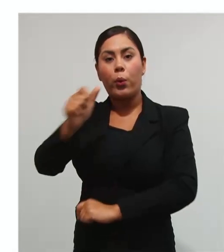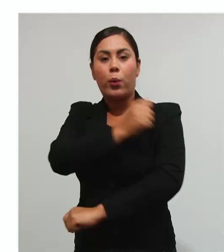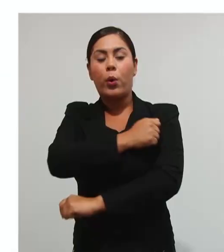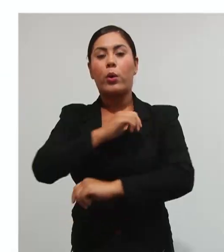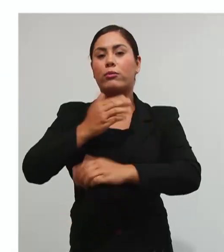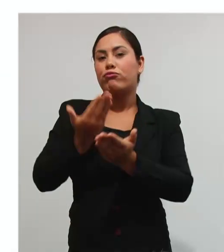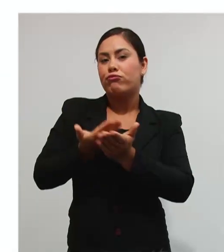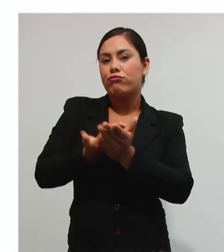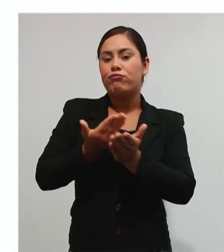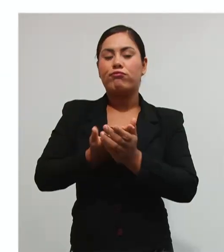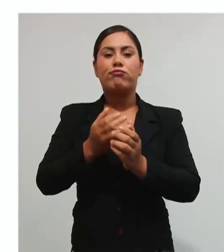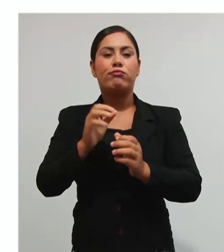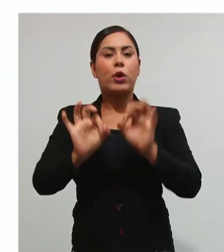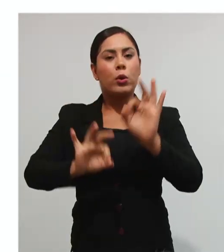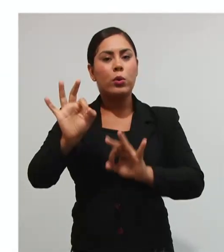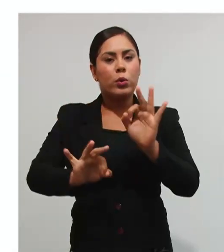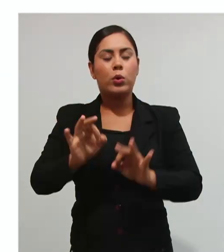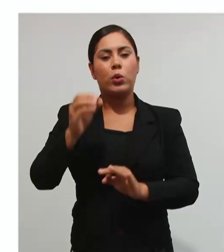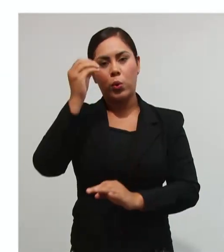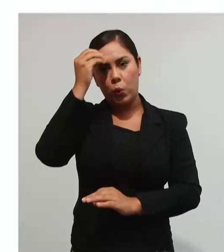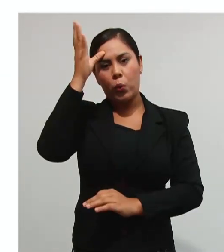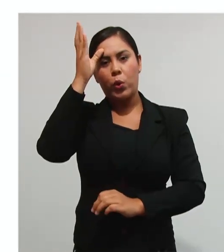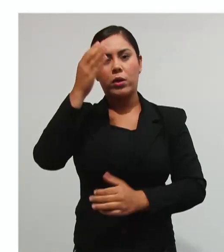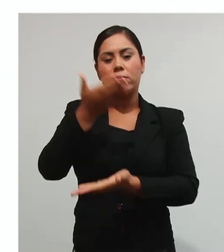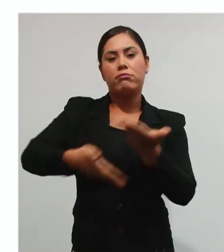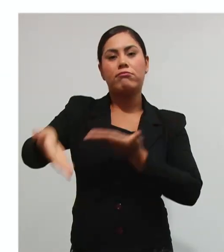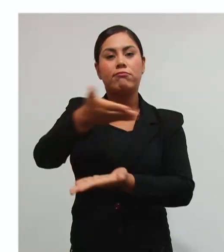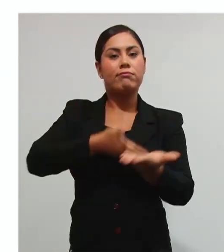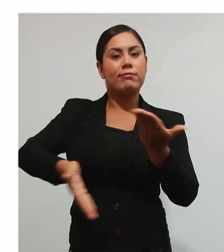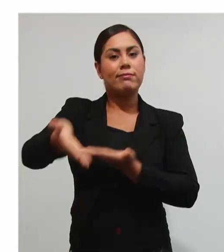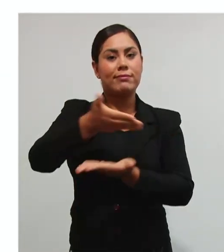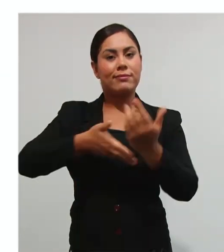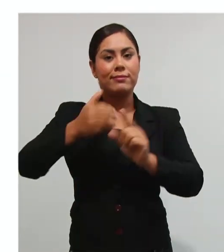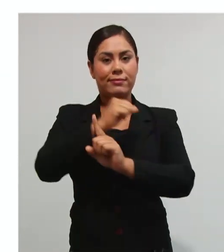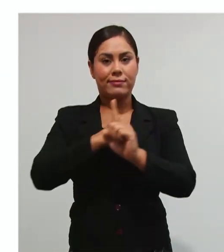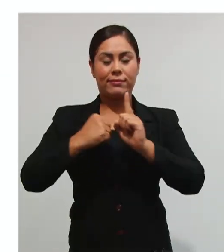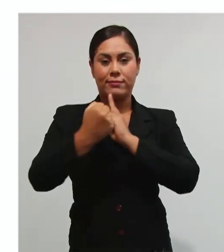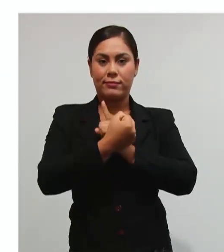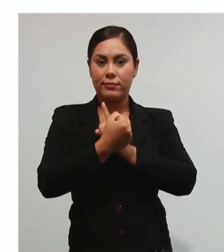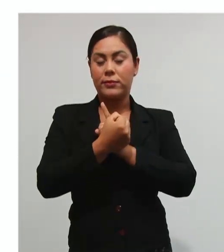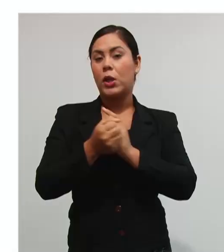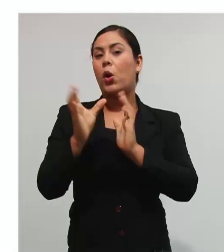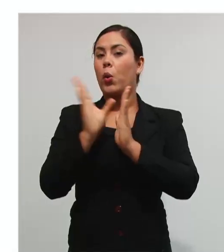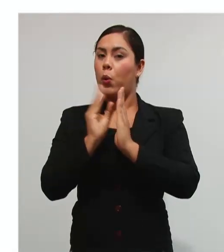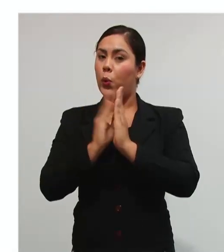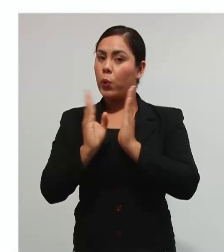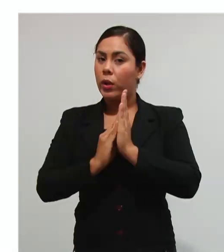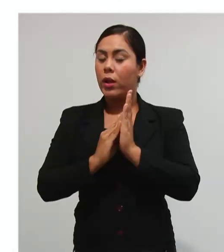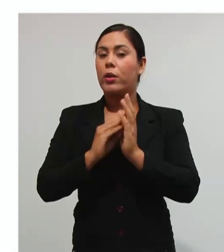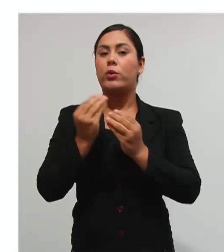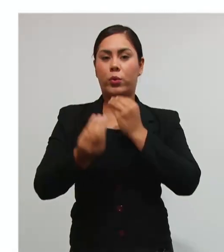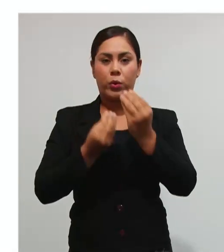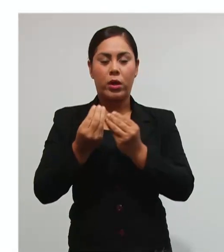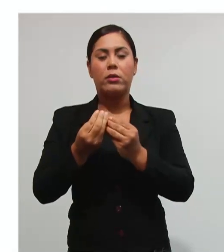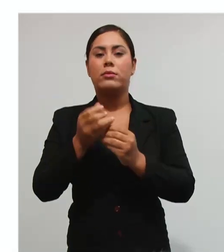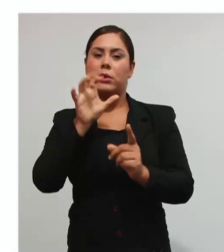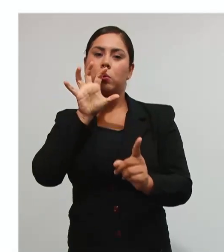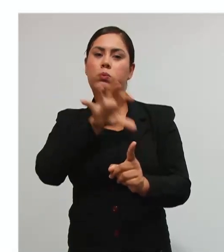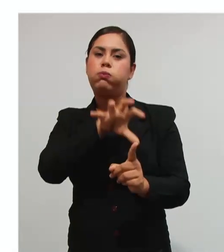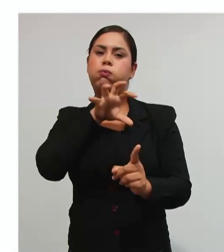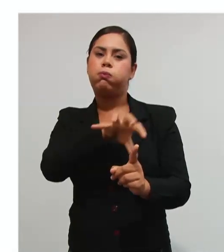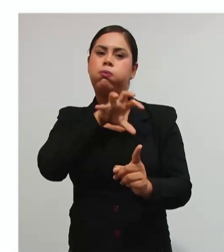conhecimento por meio das interações sociais. O conteúdo de seu conhecimento é influenciado